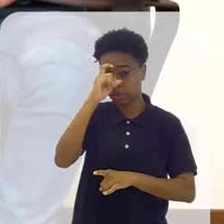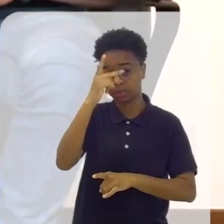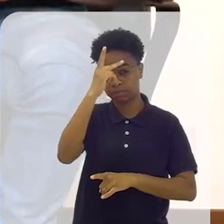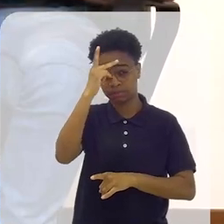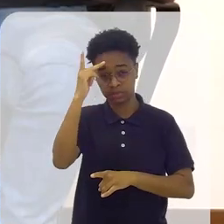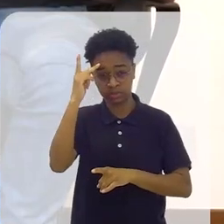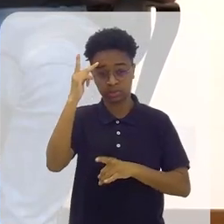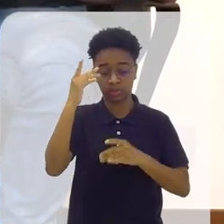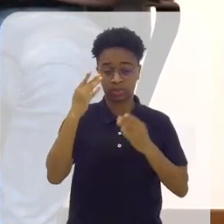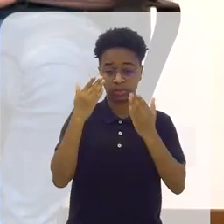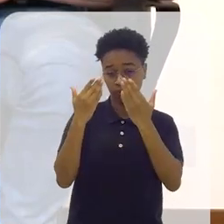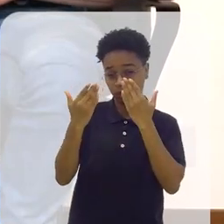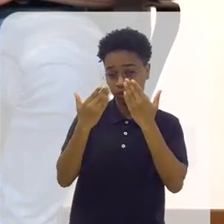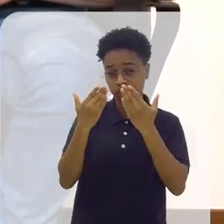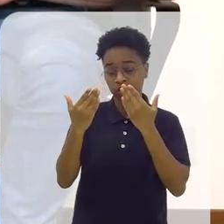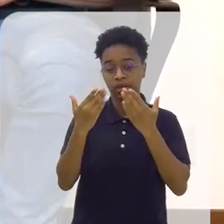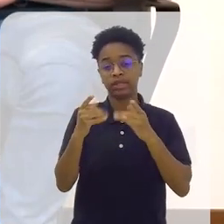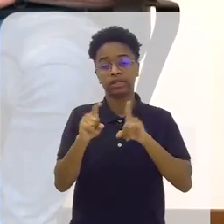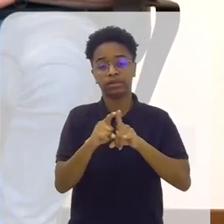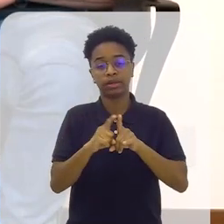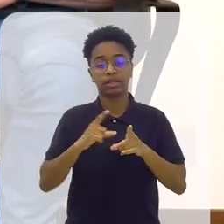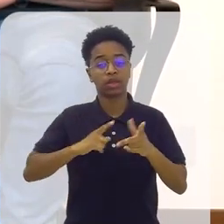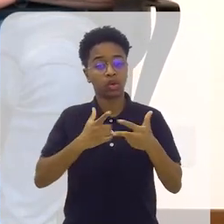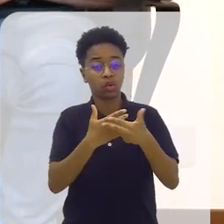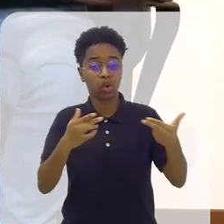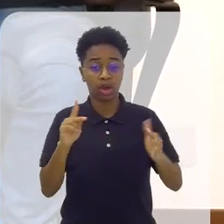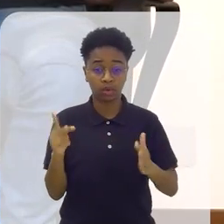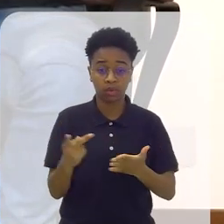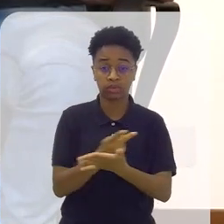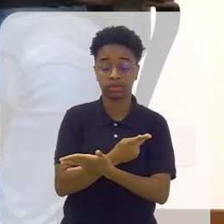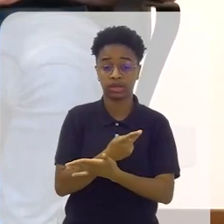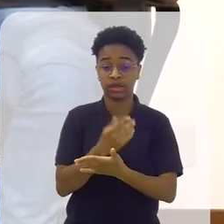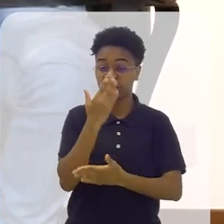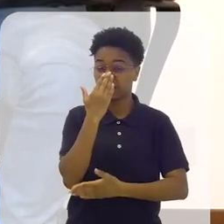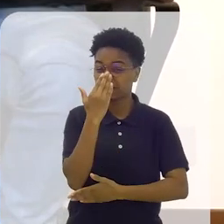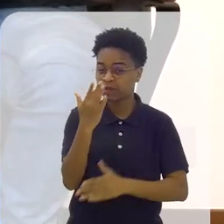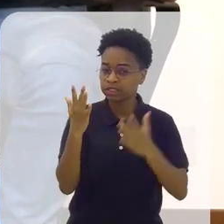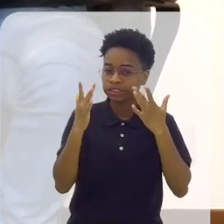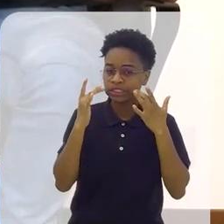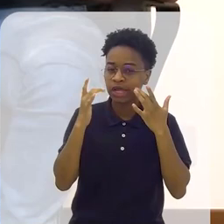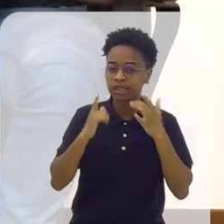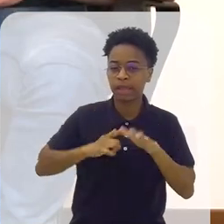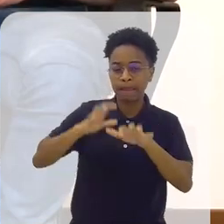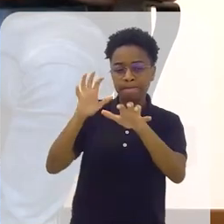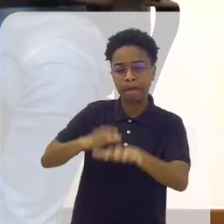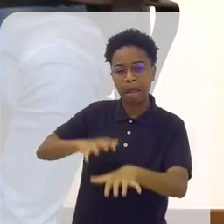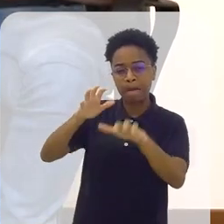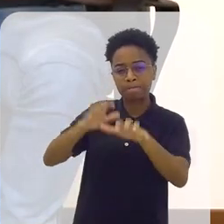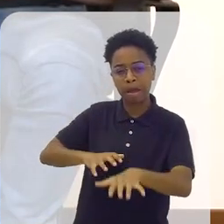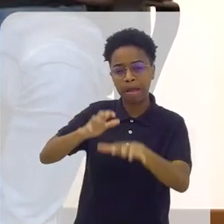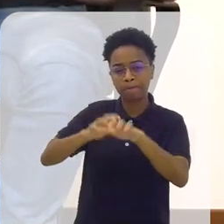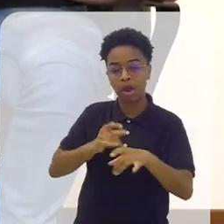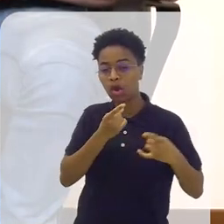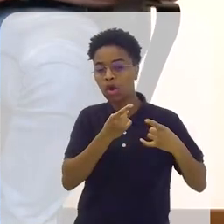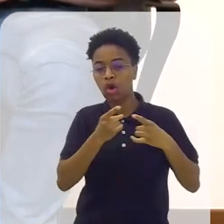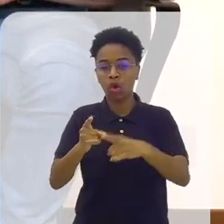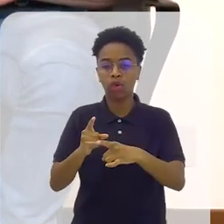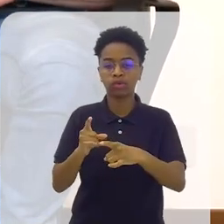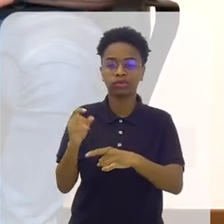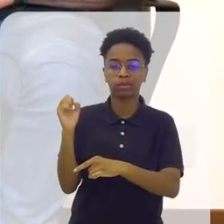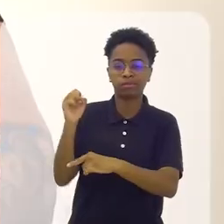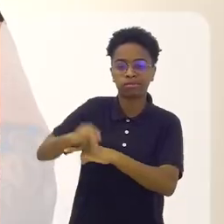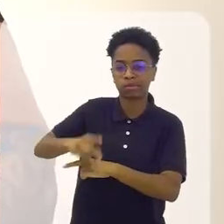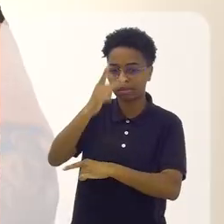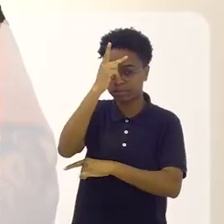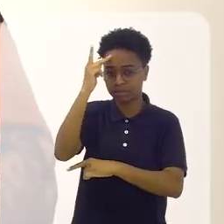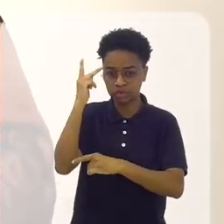tal. Inclusive, teve uma coisa que aconteceu que, em frente ao teatro, estava tendo uma passeata de manicomial no